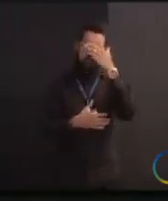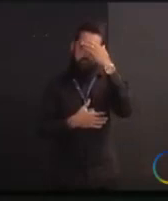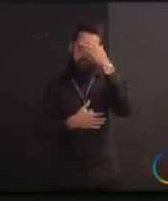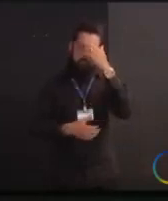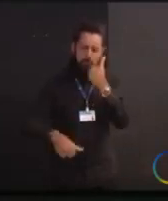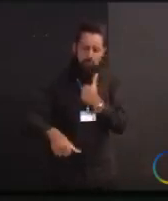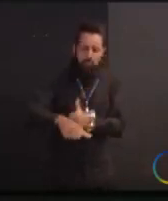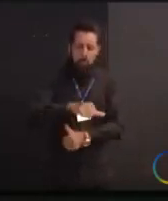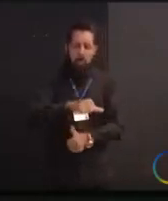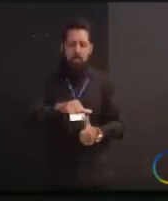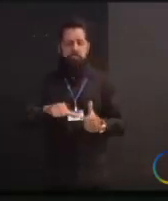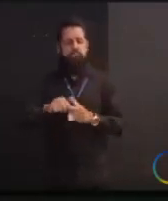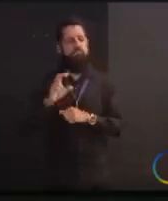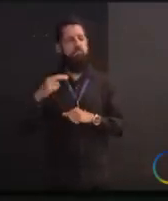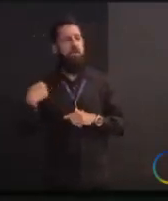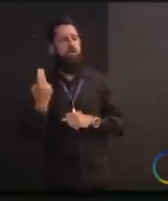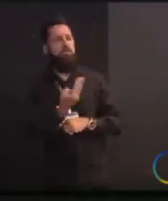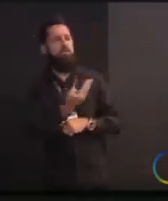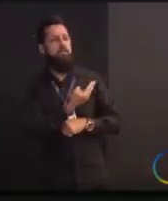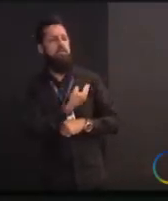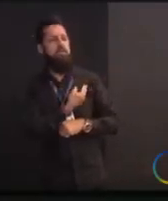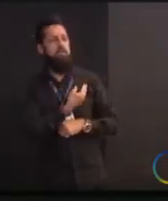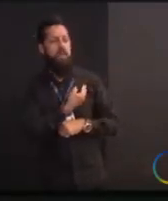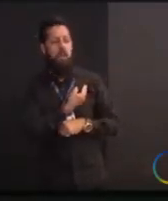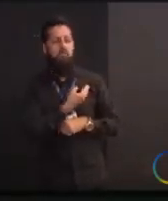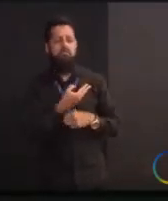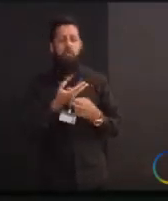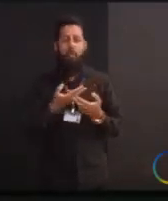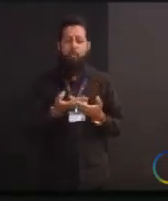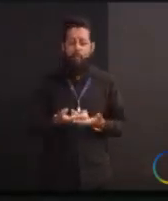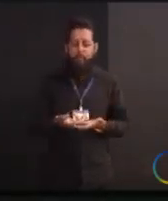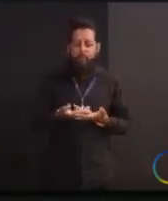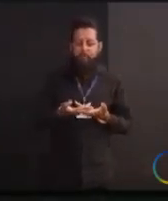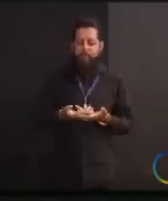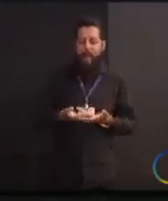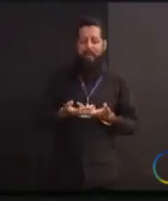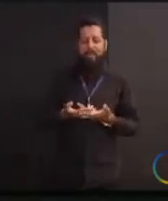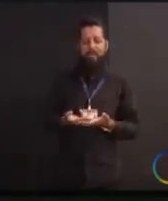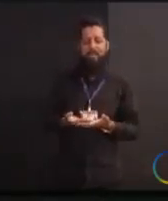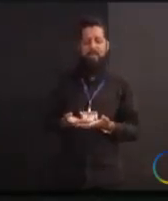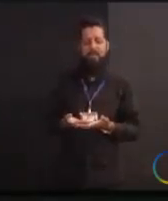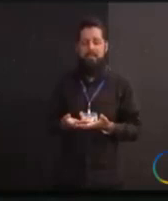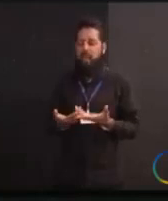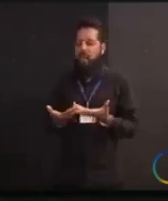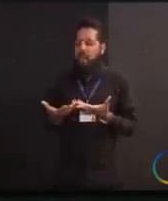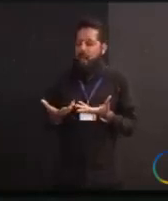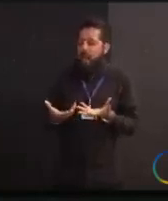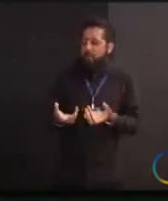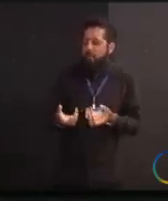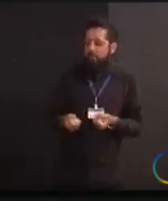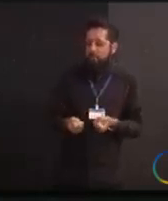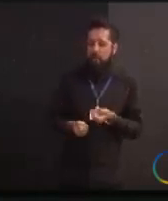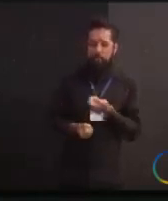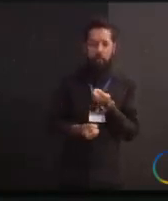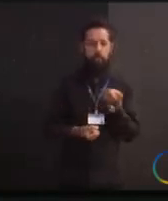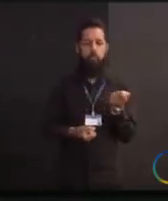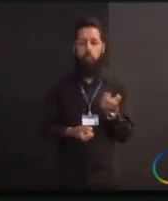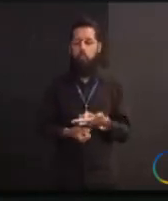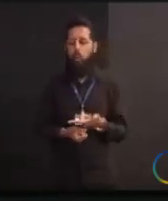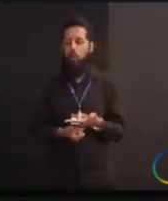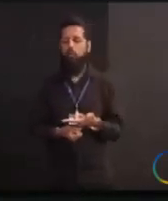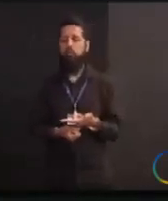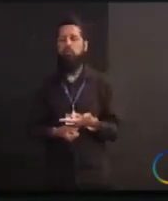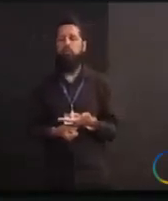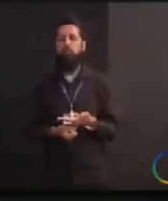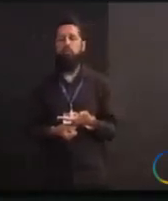Haja paciência. Como daquele bêbado na cidade de Uberaba, eu acho que ele fazia isso só para nos